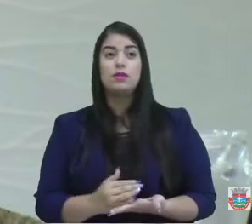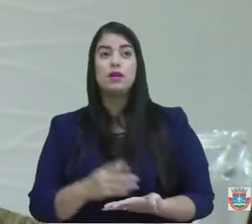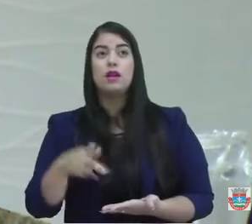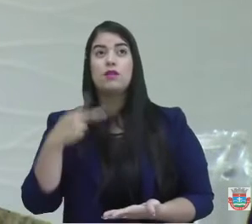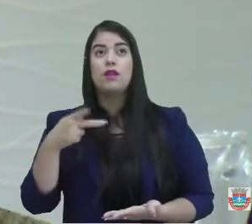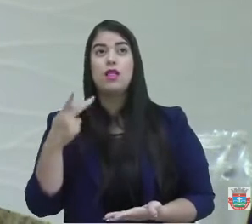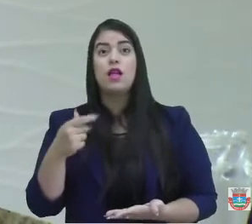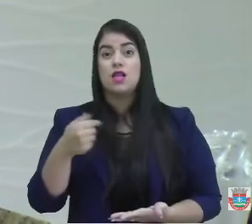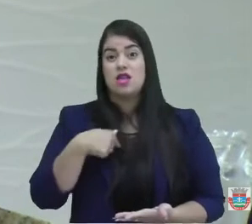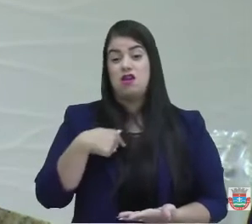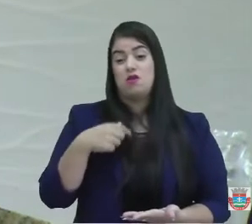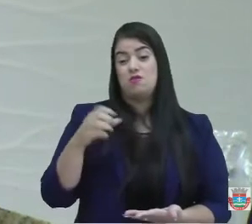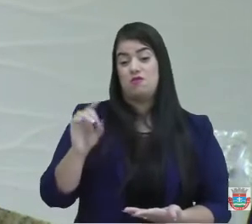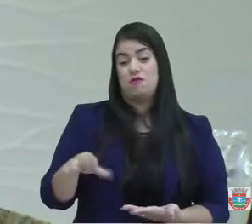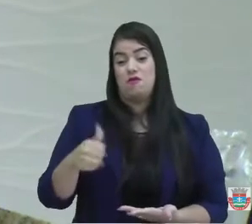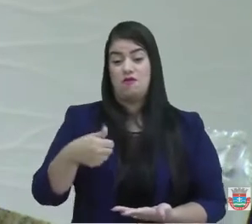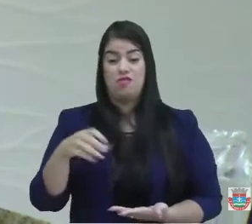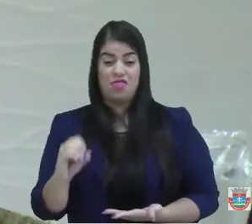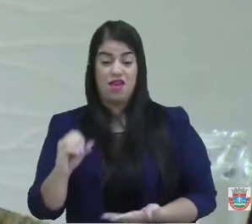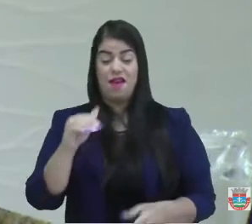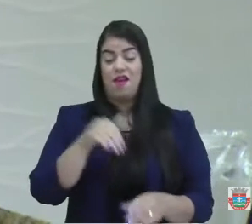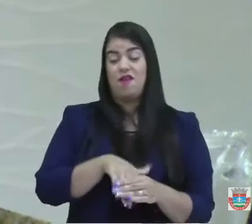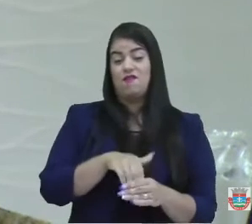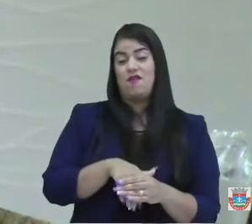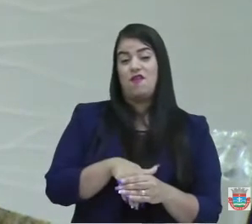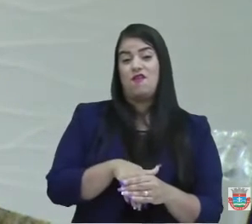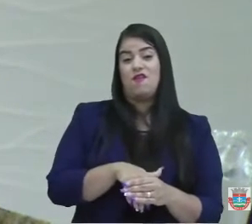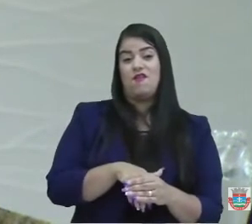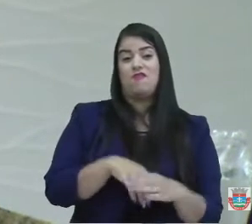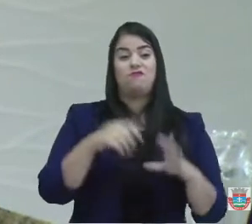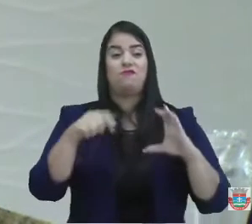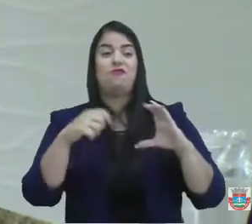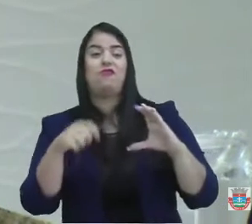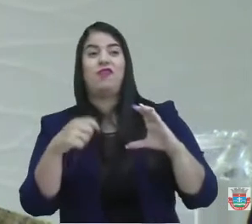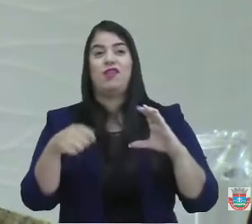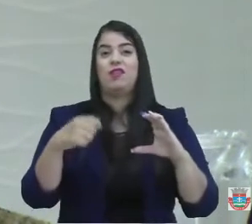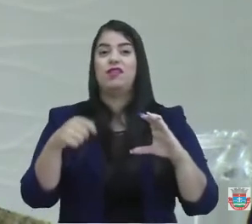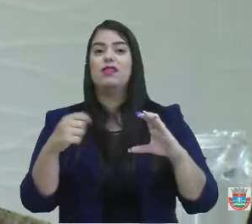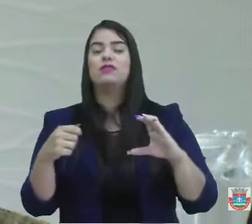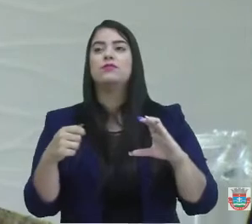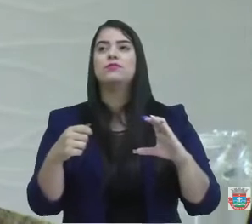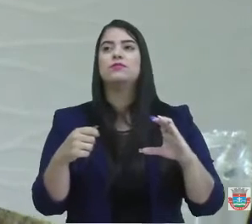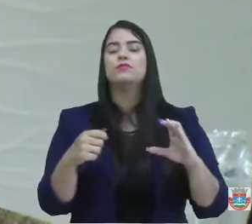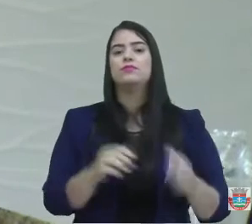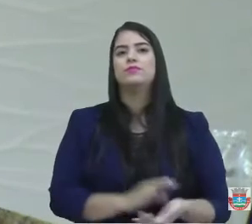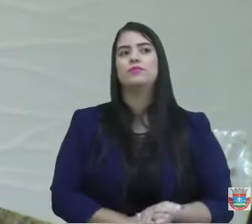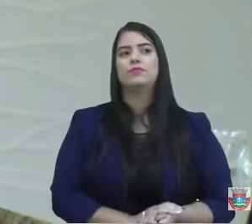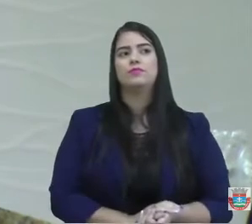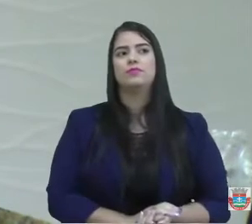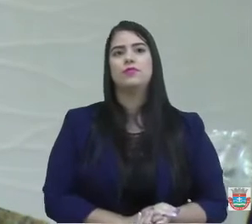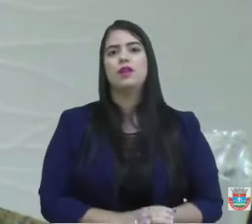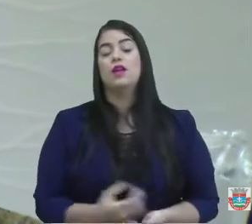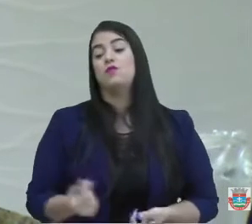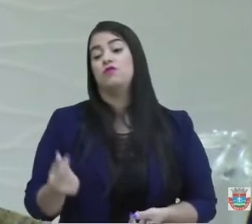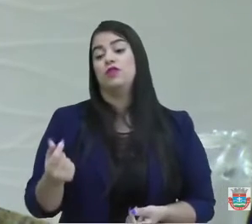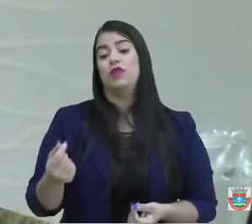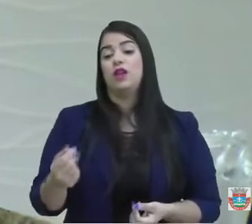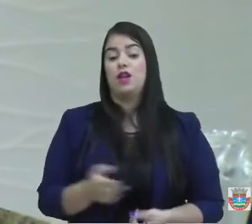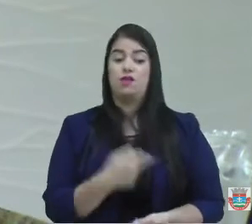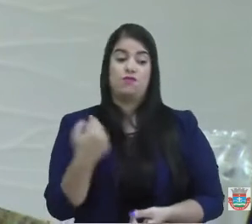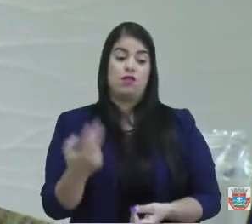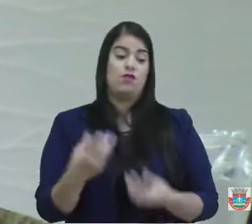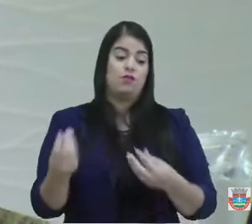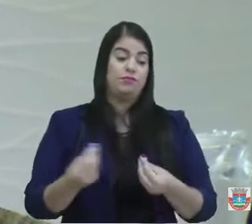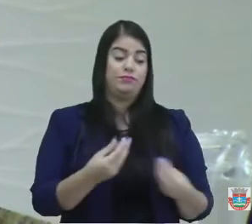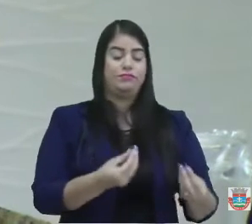tinha 10 votos. Aí teve uns imbecil, bora apostar. E quando o papai começar a dar dinheiro a nós e ainda na região dele,